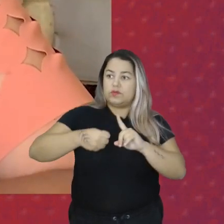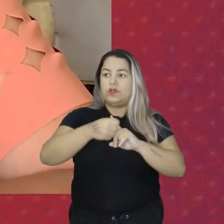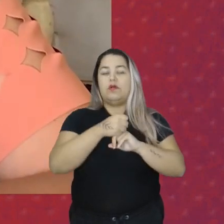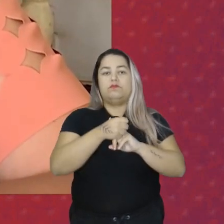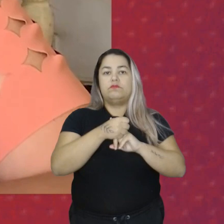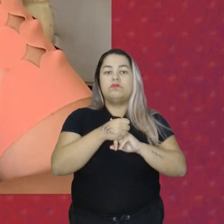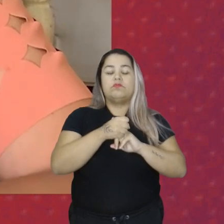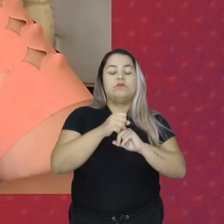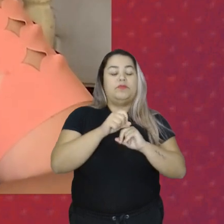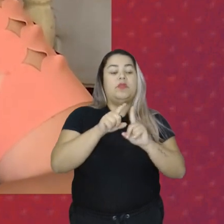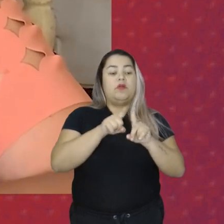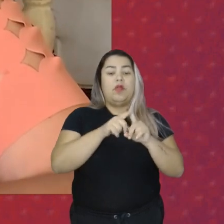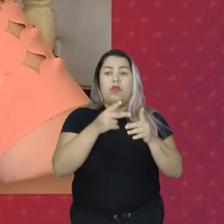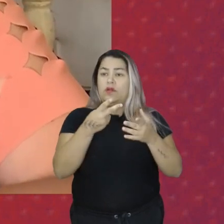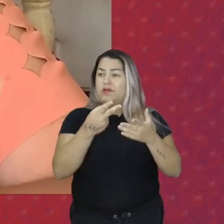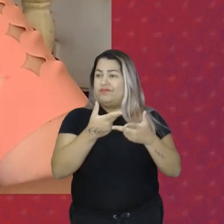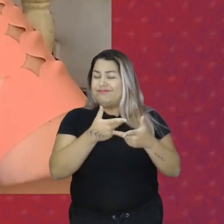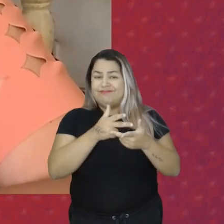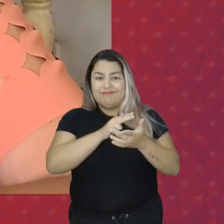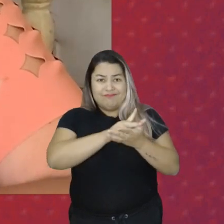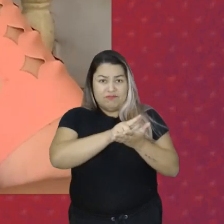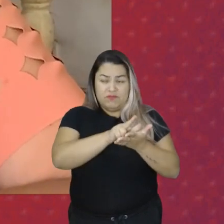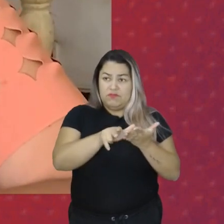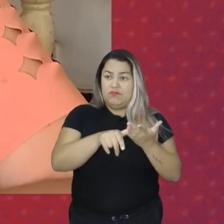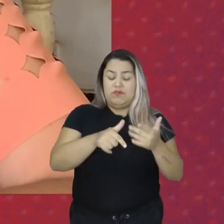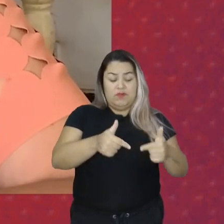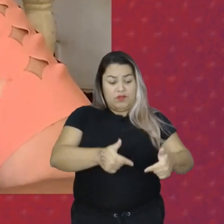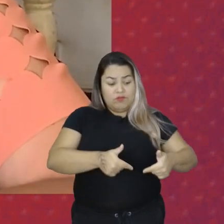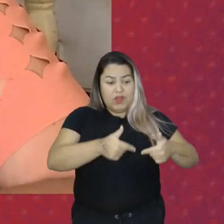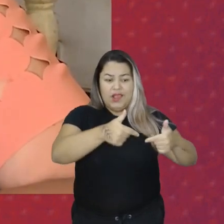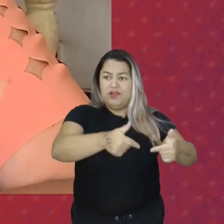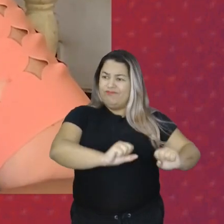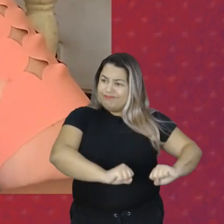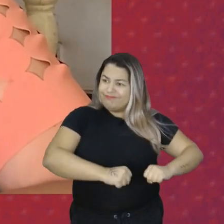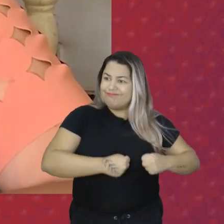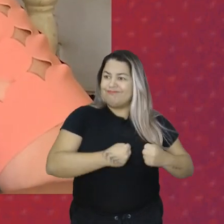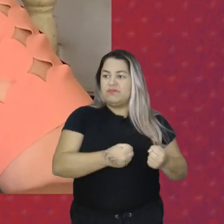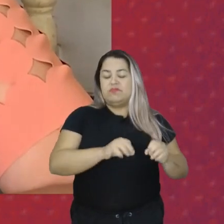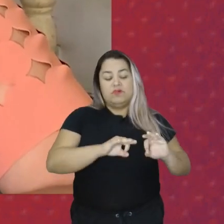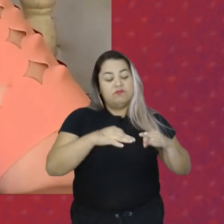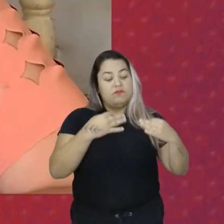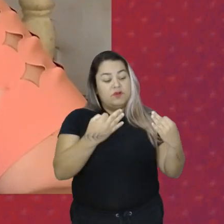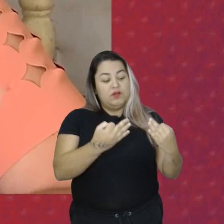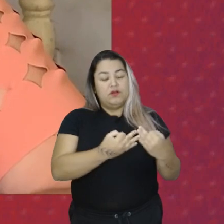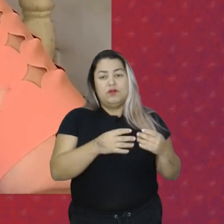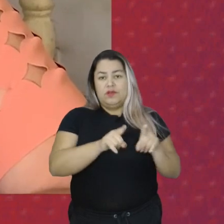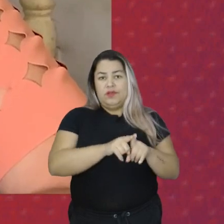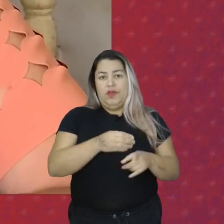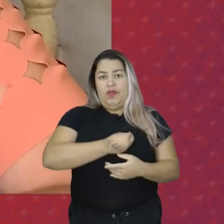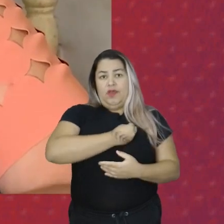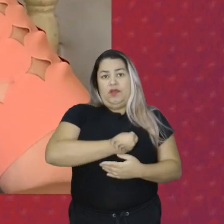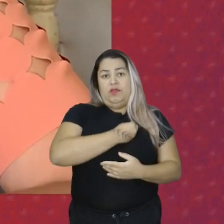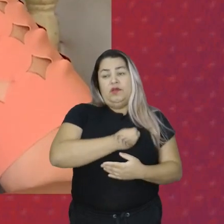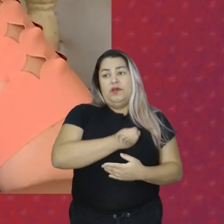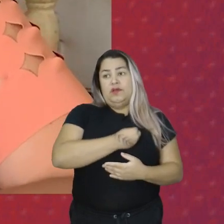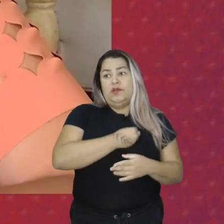Isso é fruto de várias e várias lutas das famílias e da presença